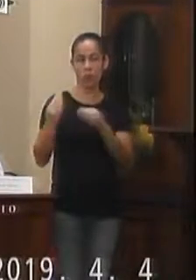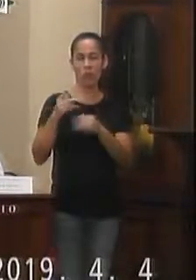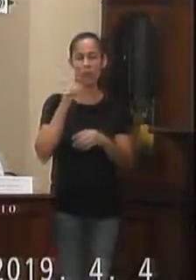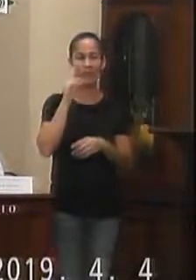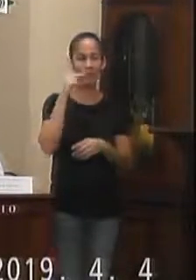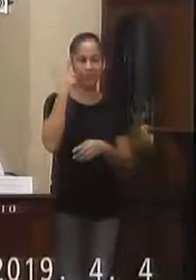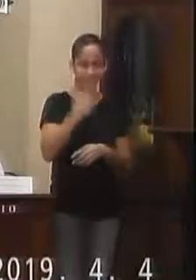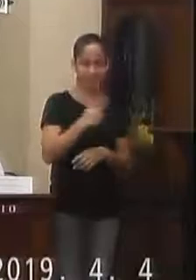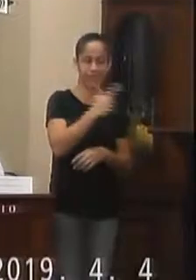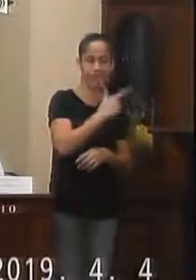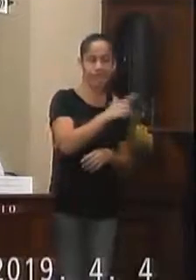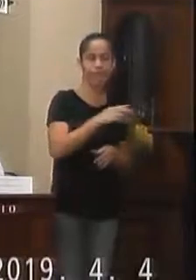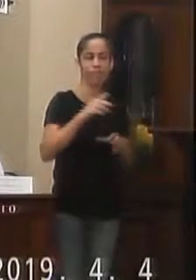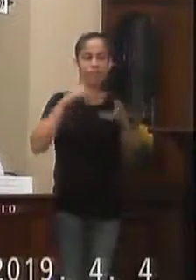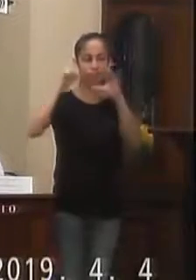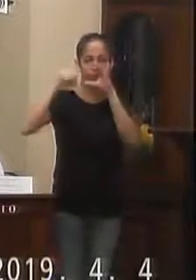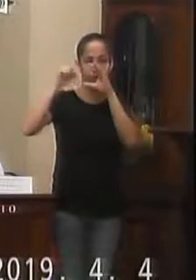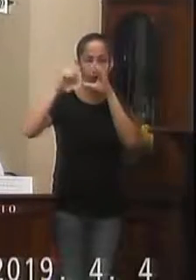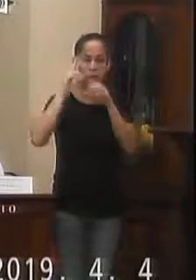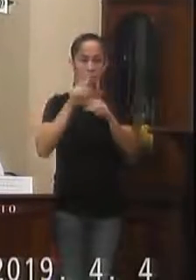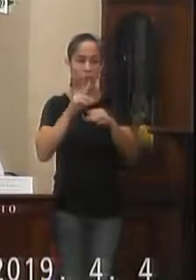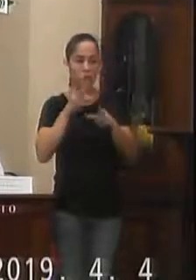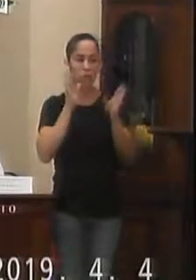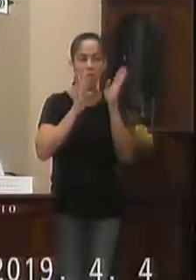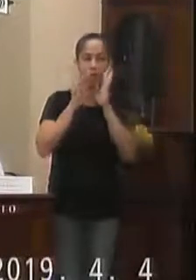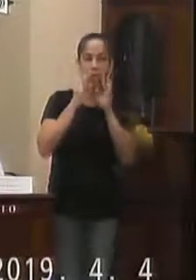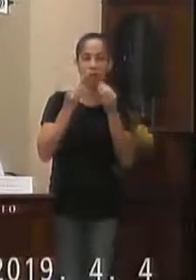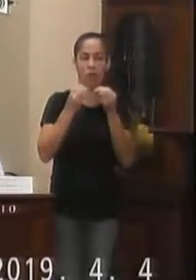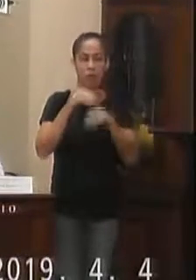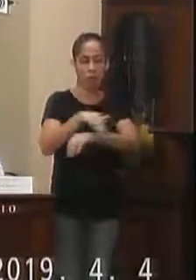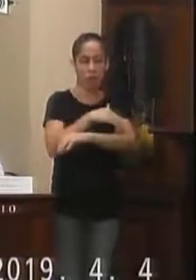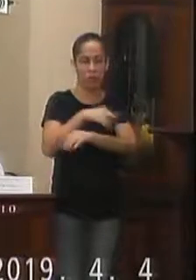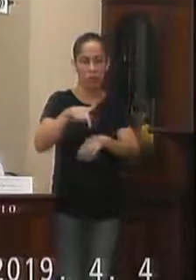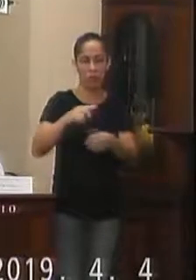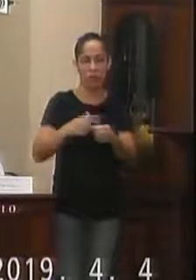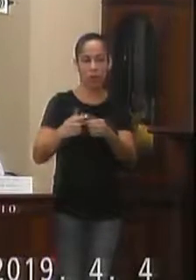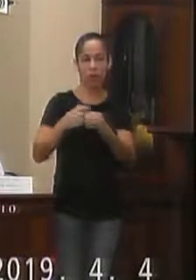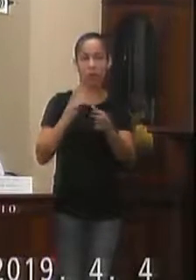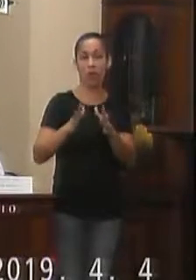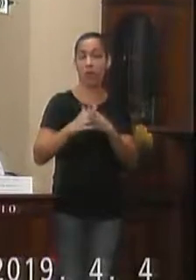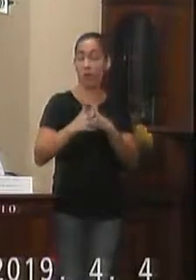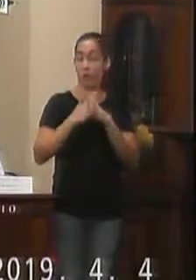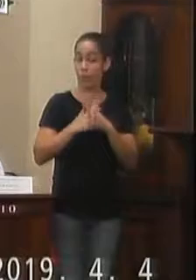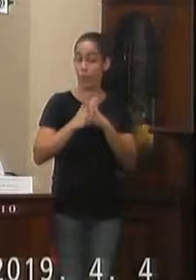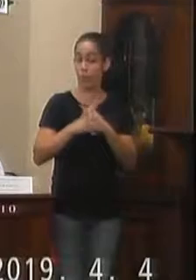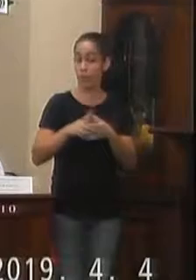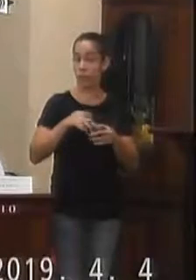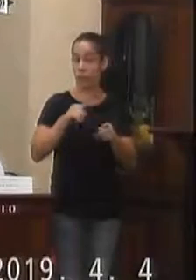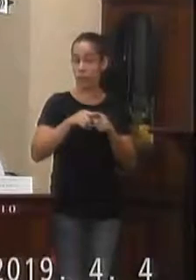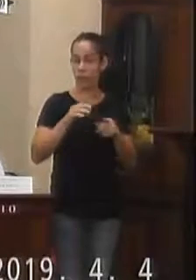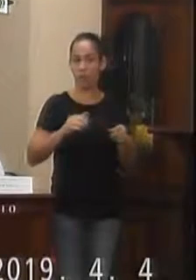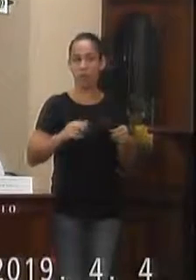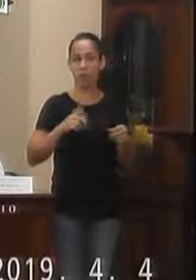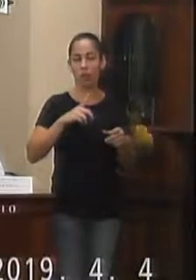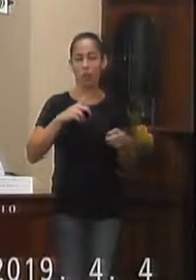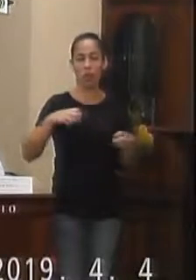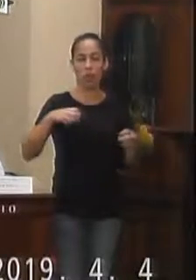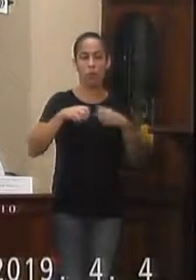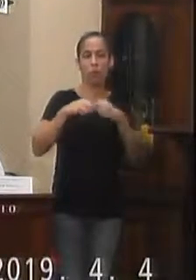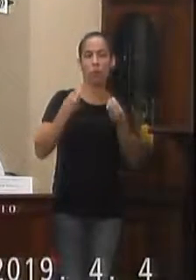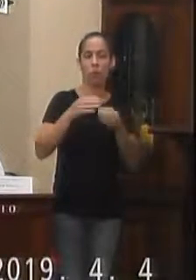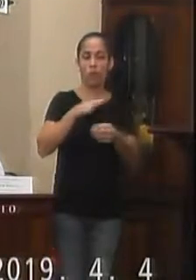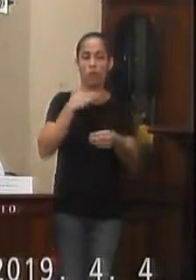grande porte soltos em vias públicas municipais de perímetro urbano e no centro da cidade, causando grandes transtornos e possíveis acidentes. Outros, sim,